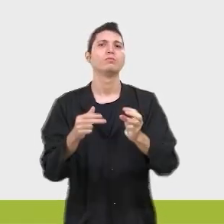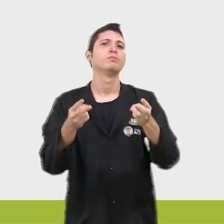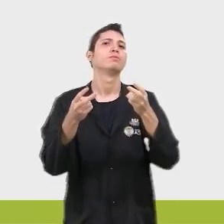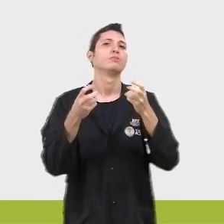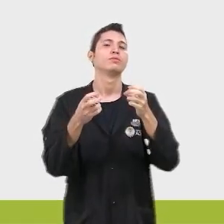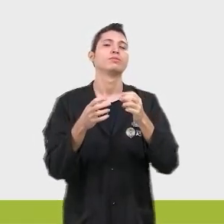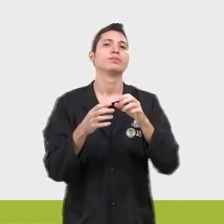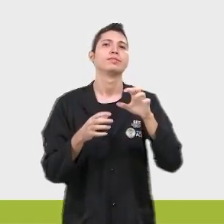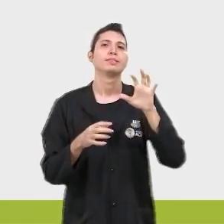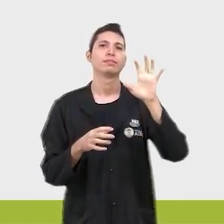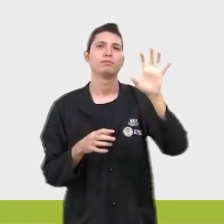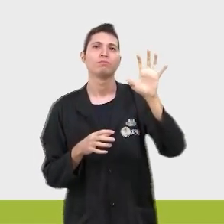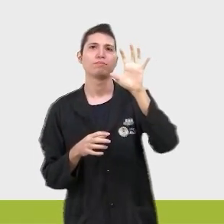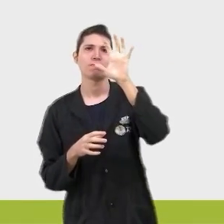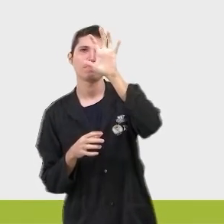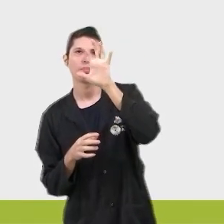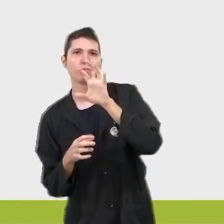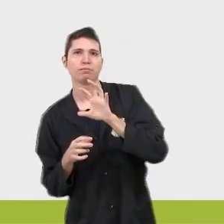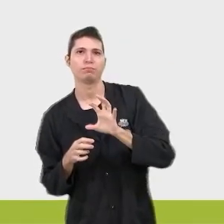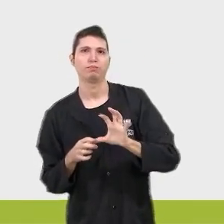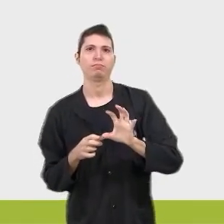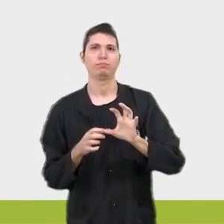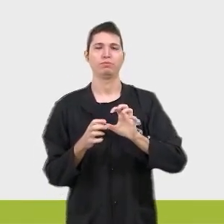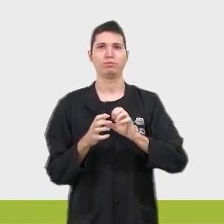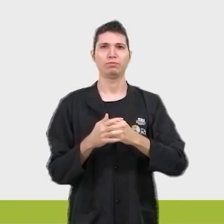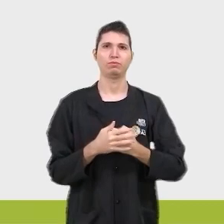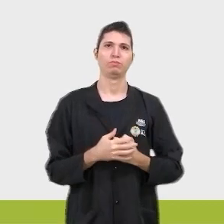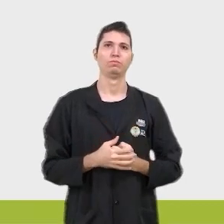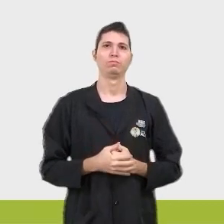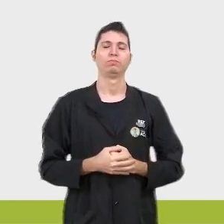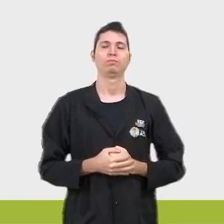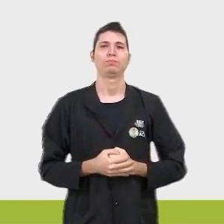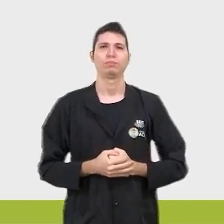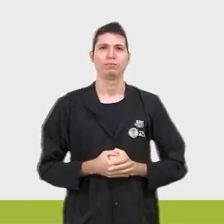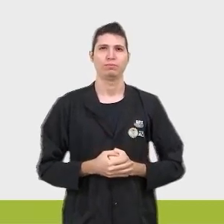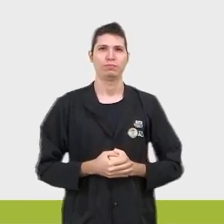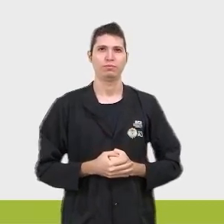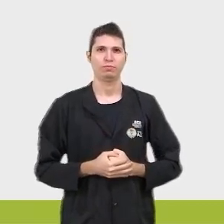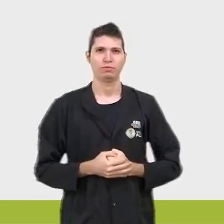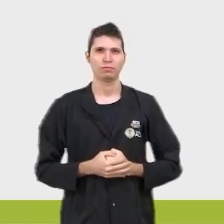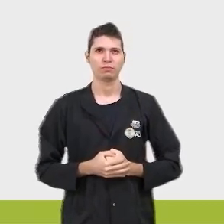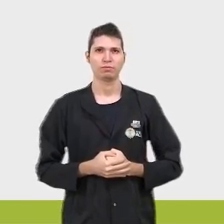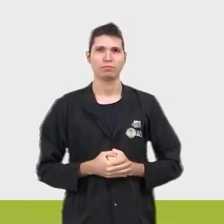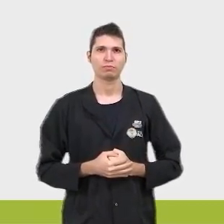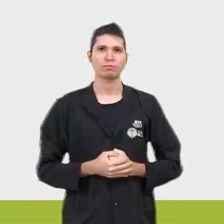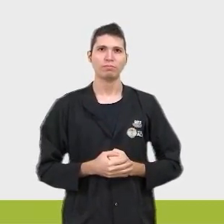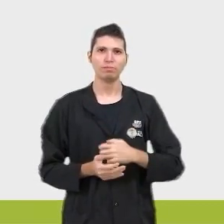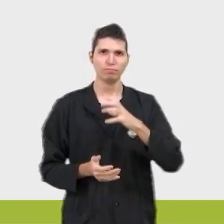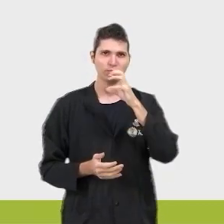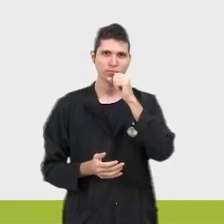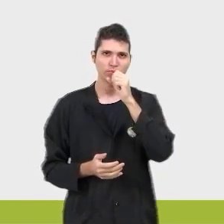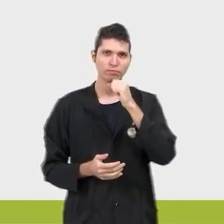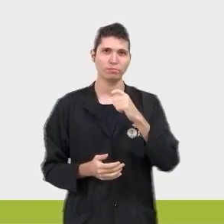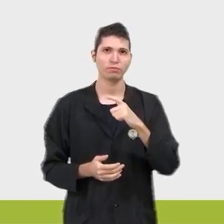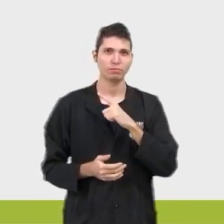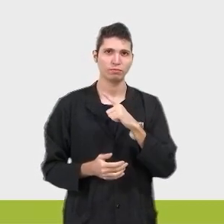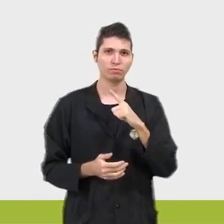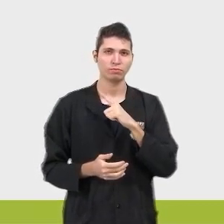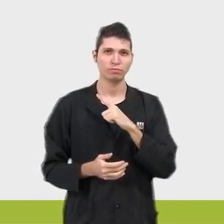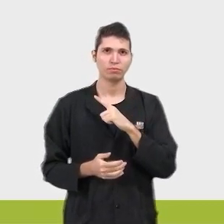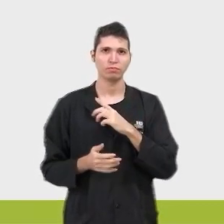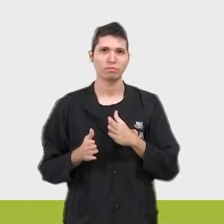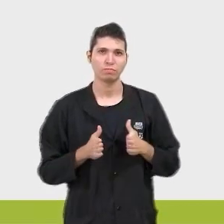locais, e aí eu coloquei exatamente em laranja, existem os